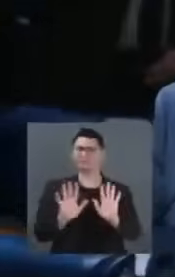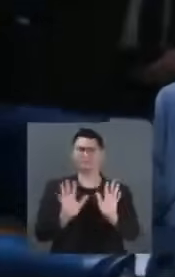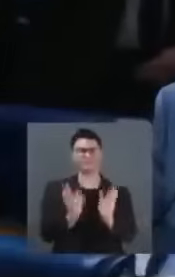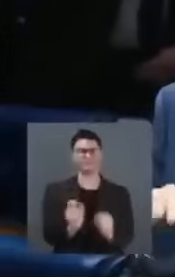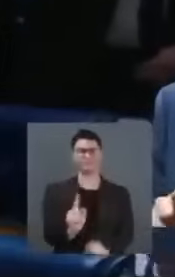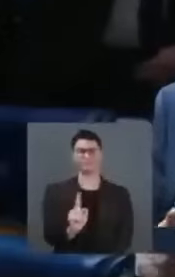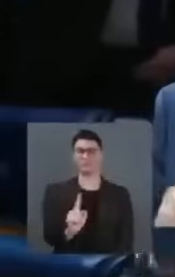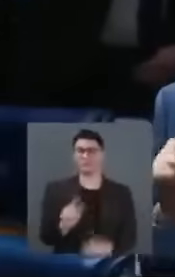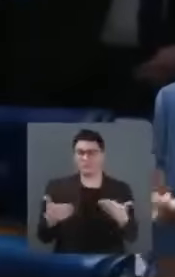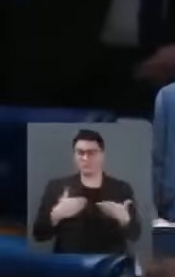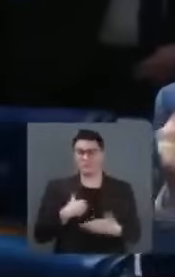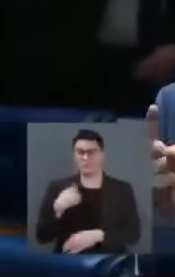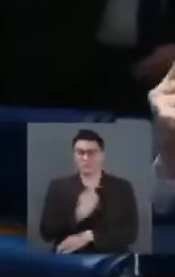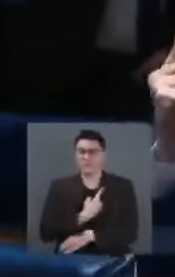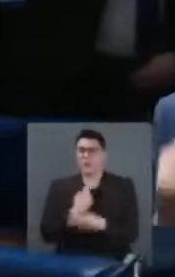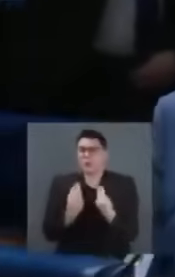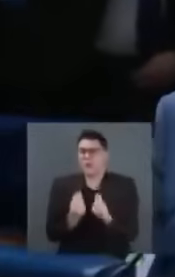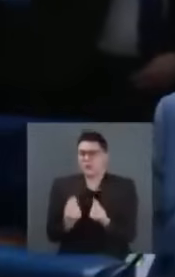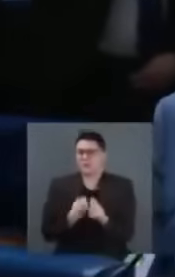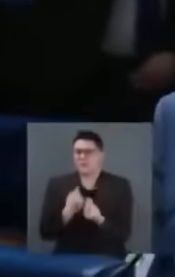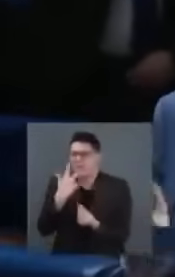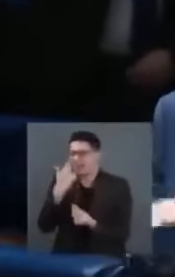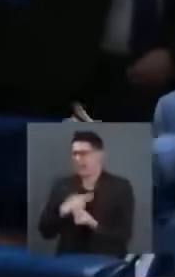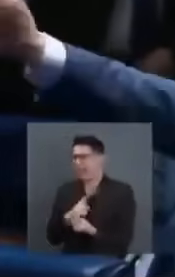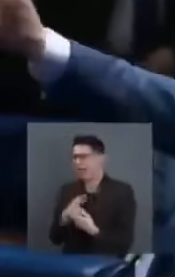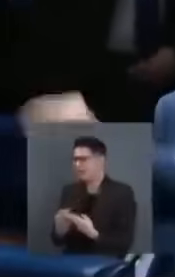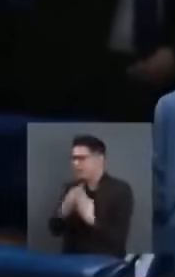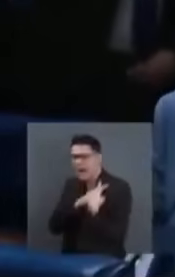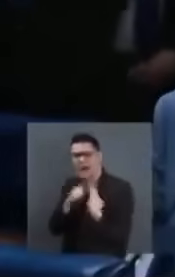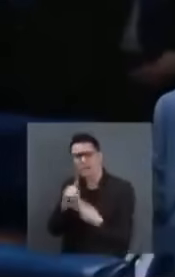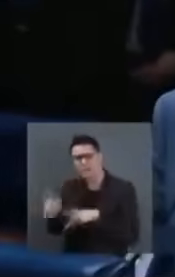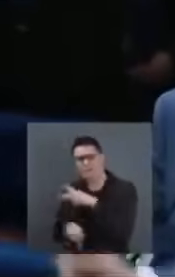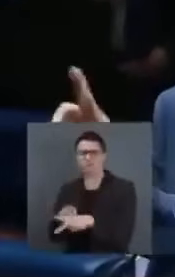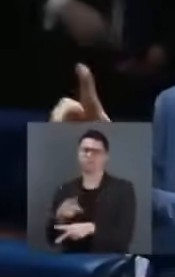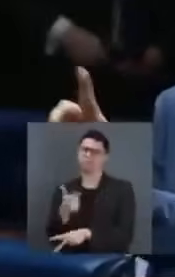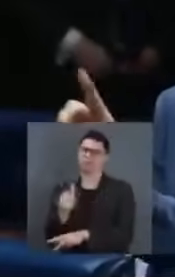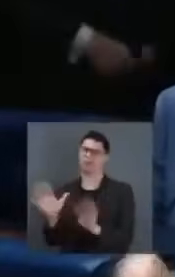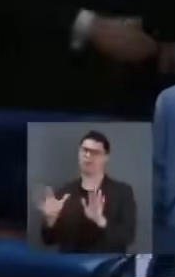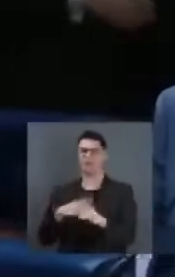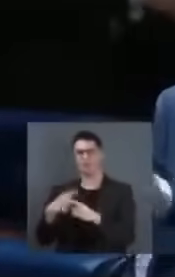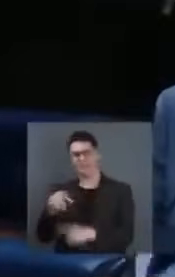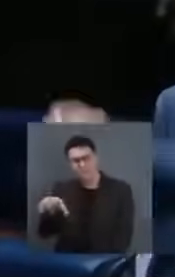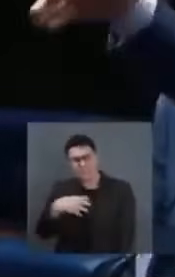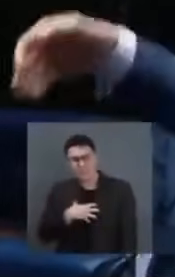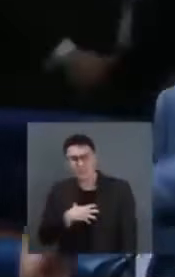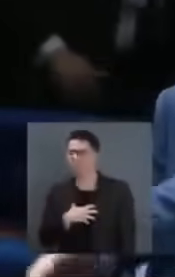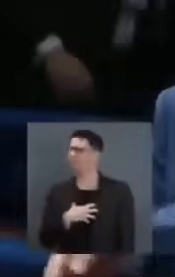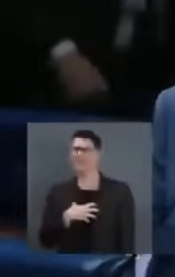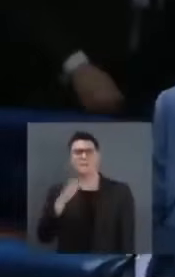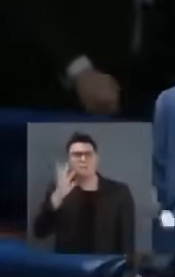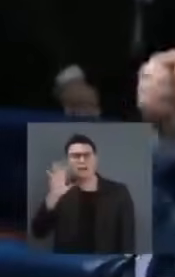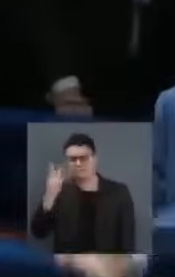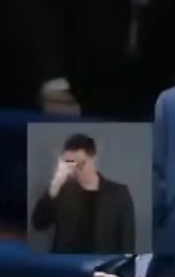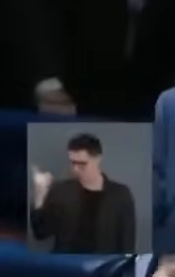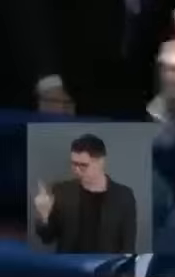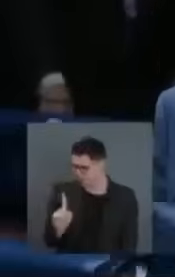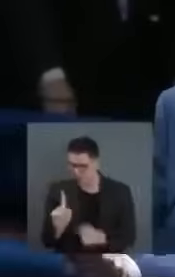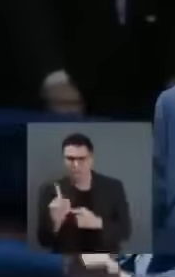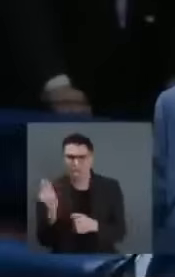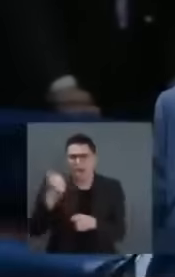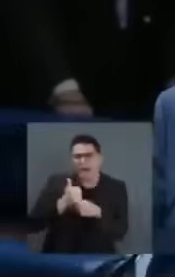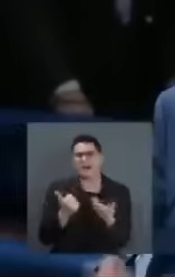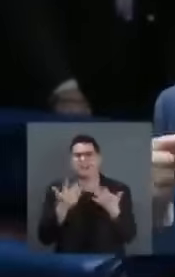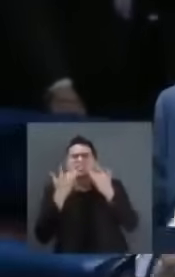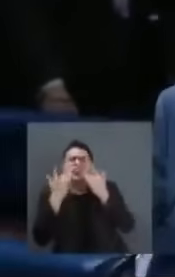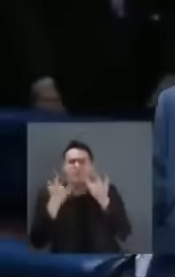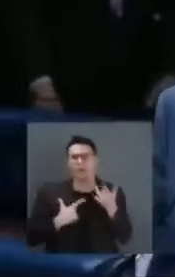inaceitável. Eu acho que nós não tivemos um mínimo de responsabilidade com a população brasileira. Porque não é esse. Imagine uma pessoa aqui fazer a